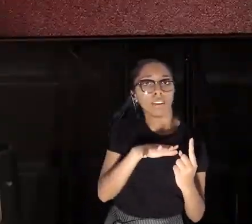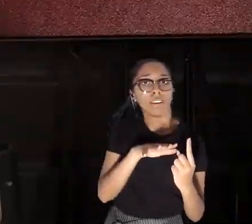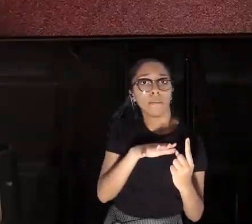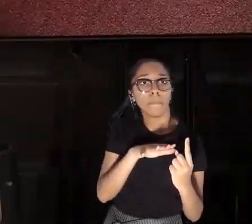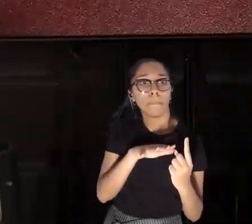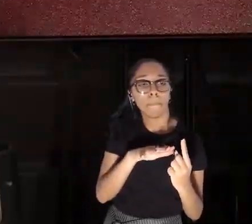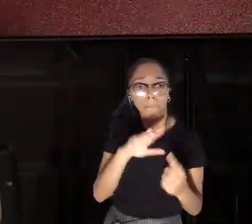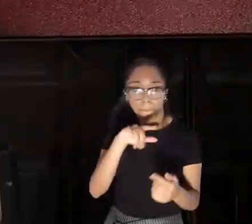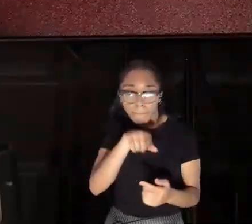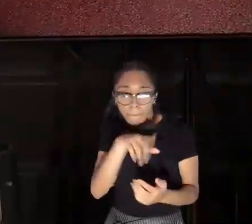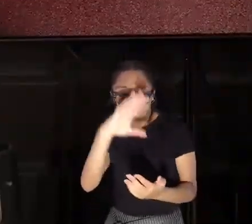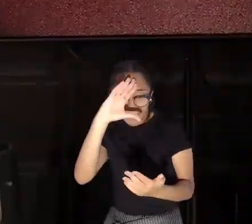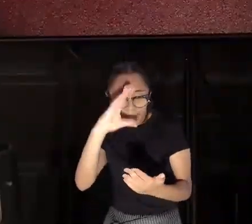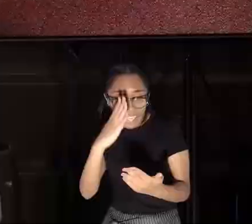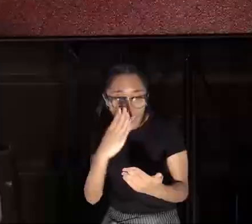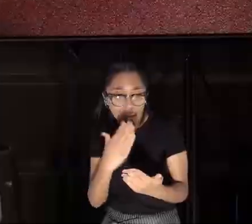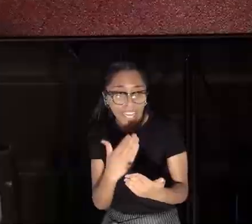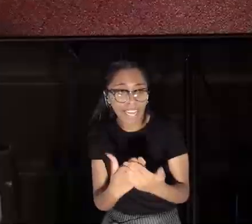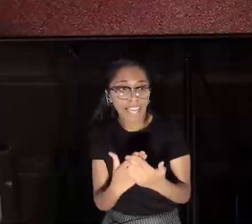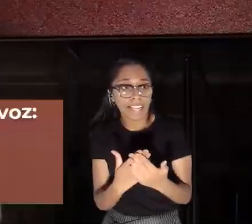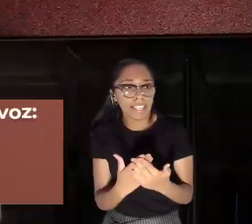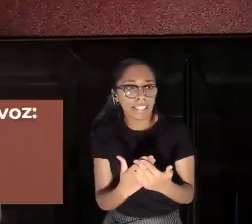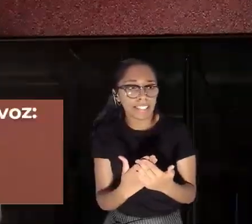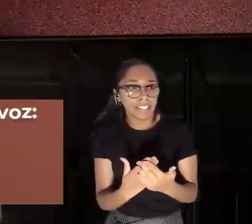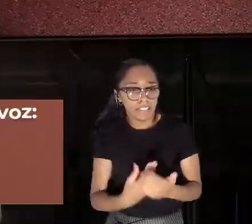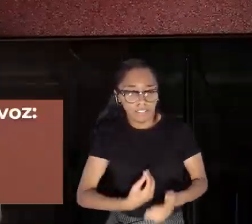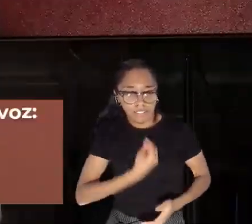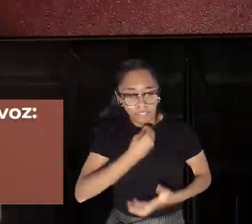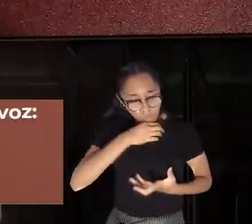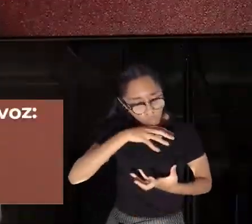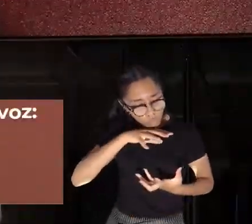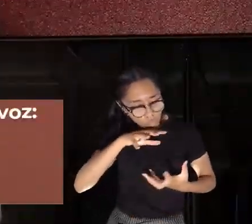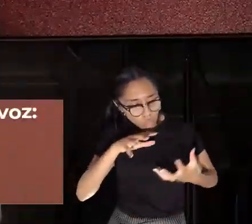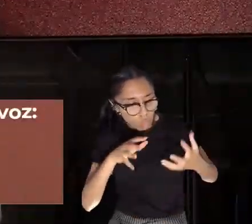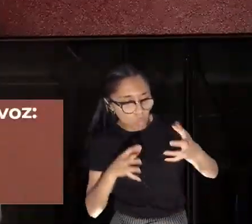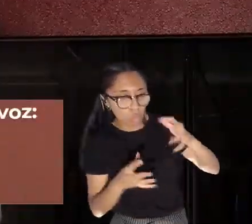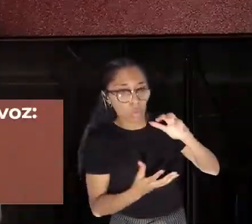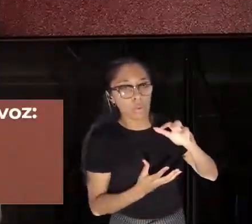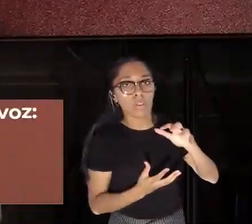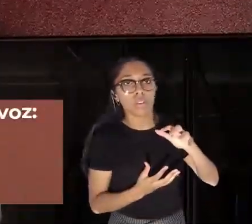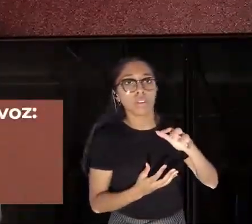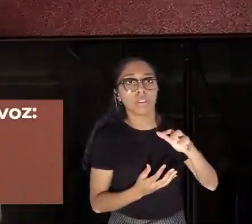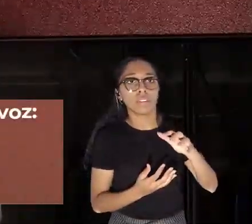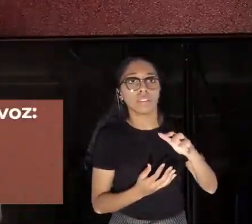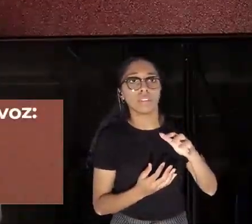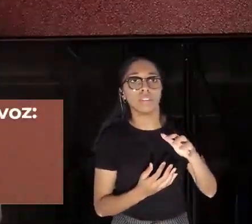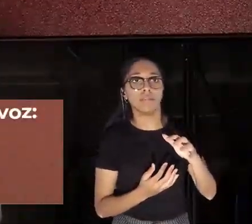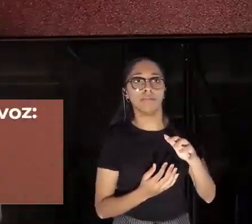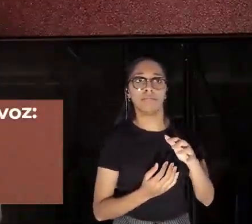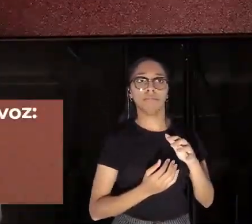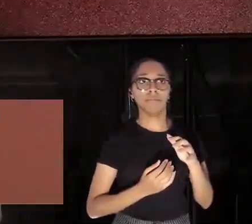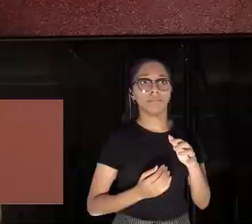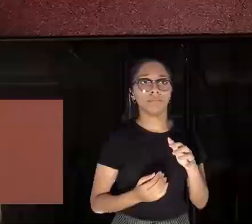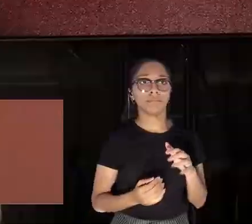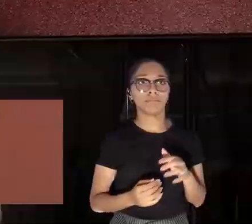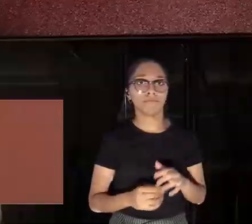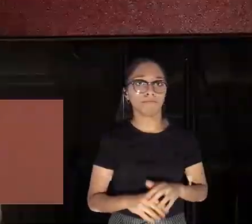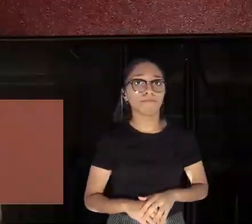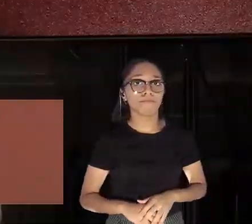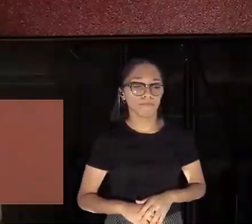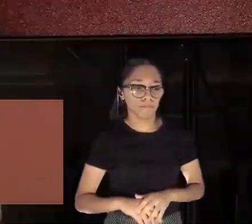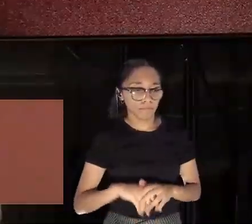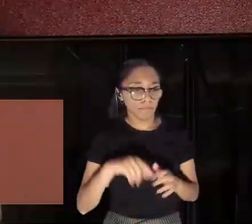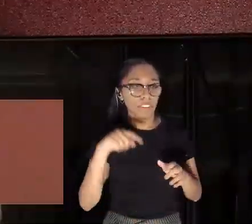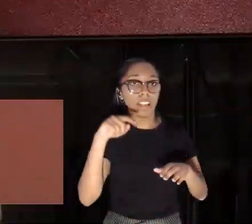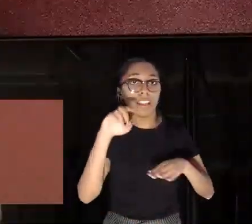Quem crê em mim, como diz a Escritura, do seu interior fluirão rios de águas vivas. Ele estava se referindo ao Espírito. Agora eu quero ler Efésios